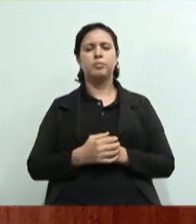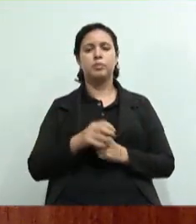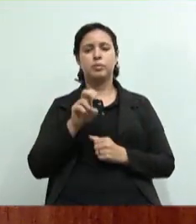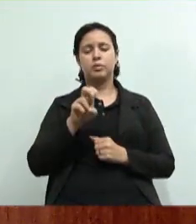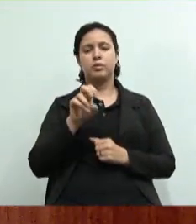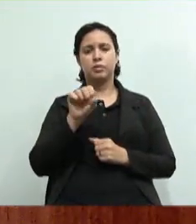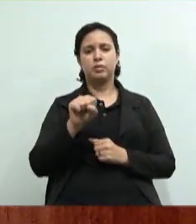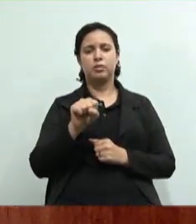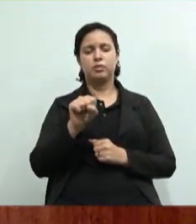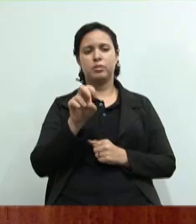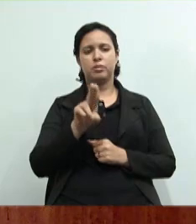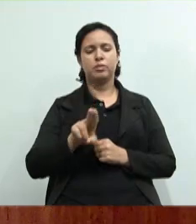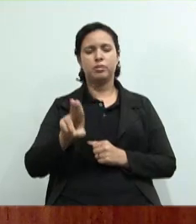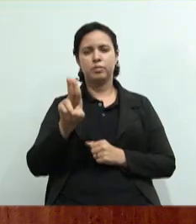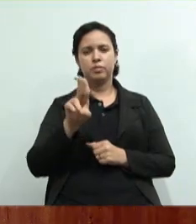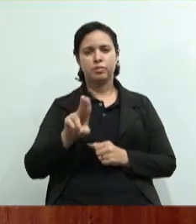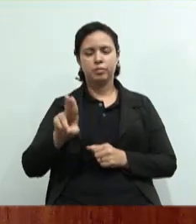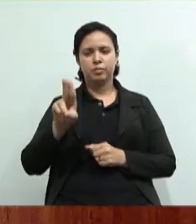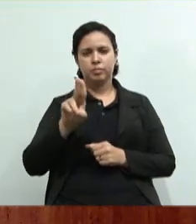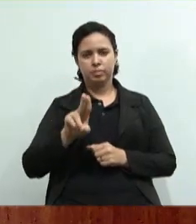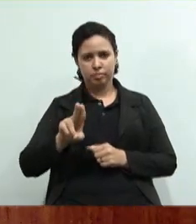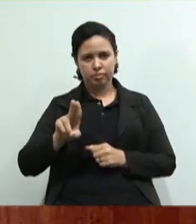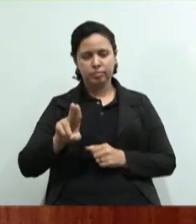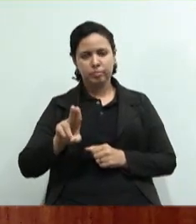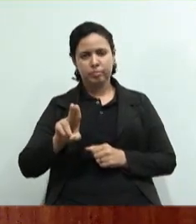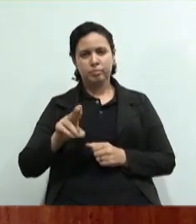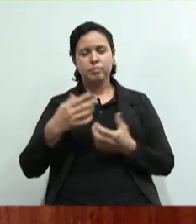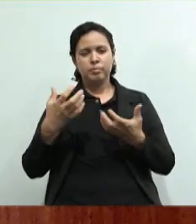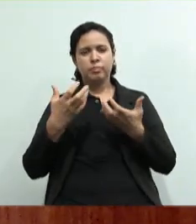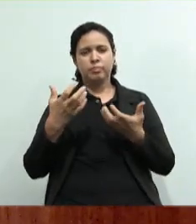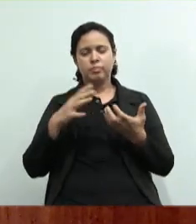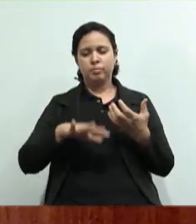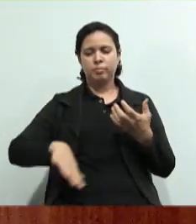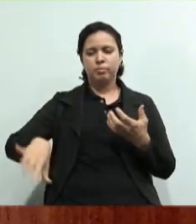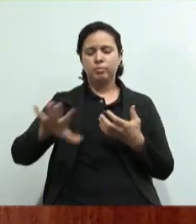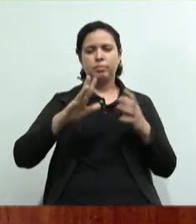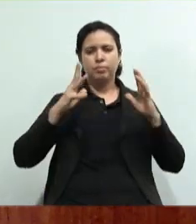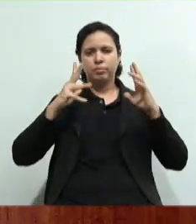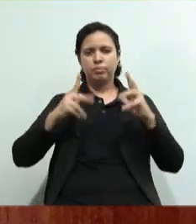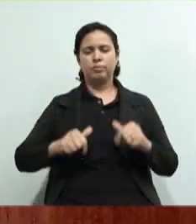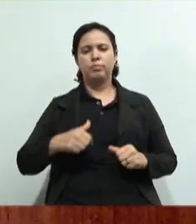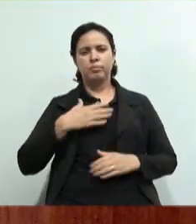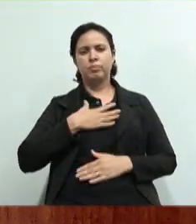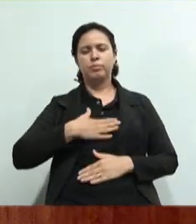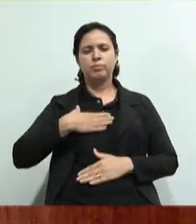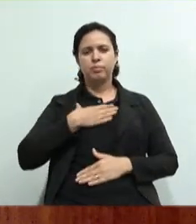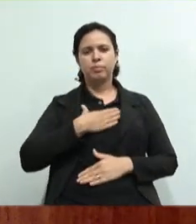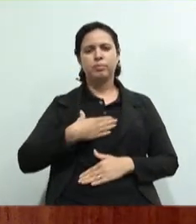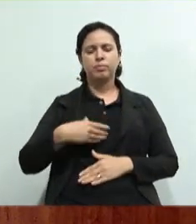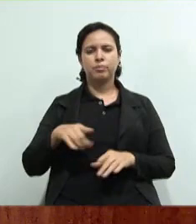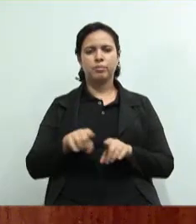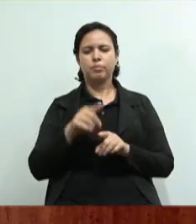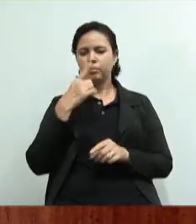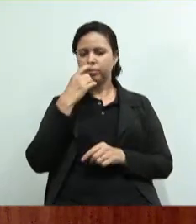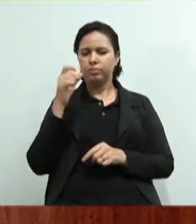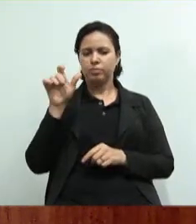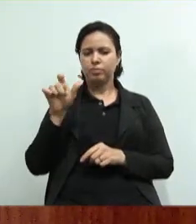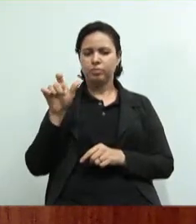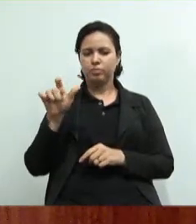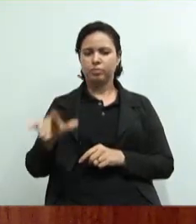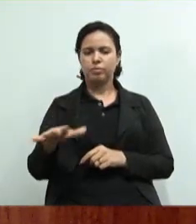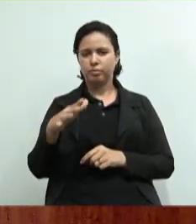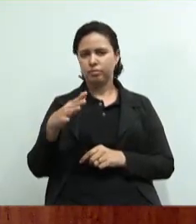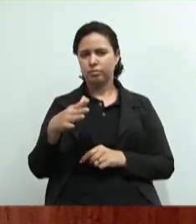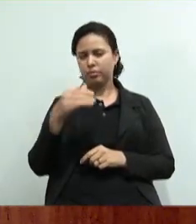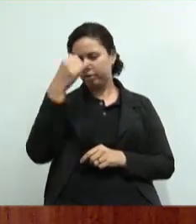ele é utilizado a partir do momento que você quer um ambiente limpo, né, agradável, e que você não joga lixo no ambiente,